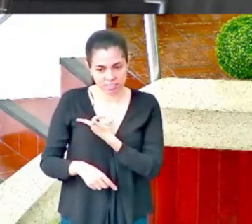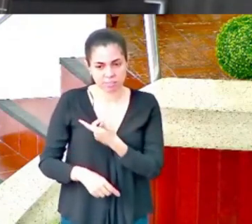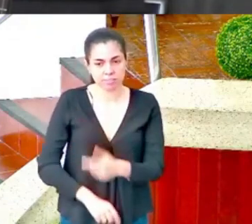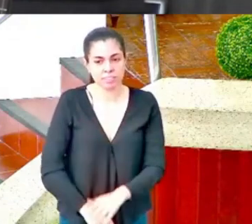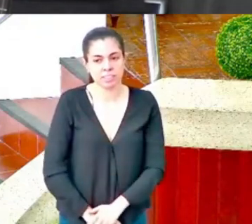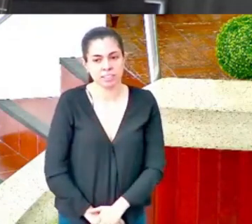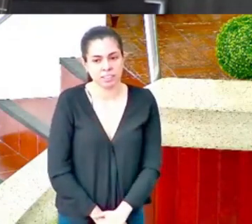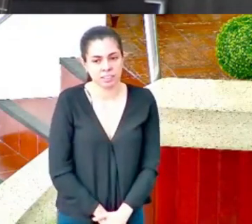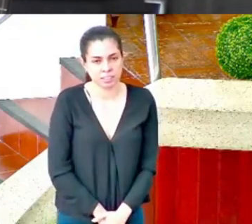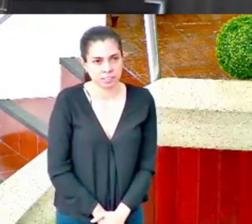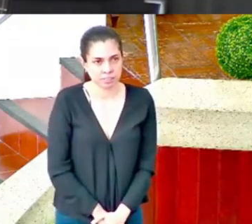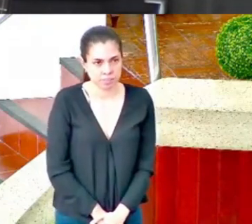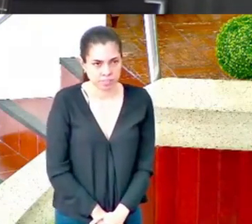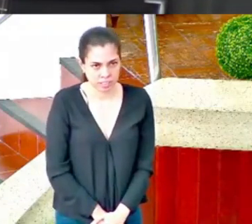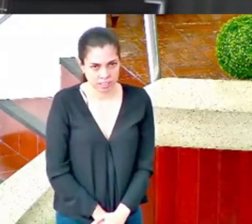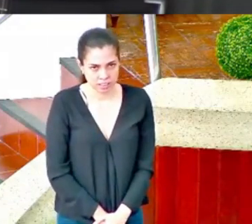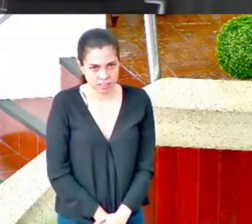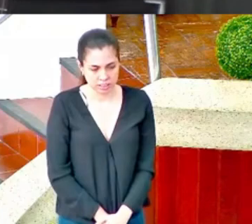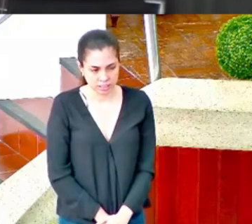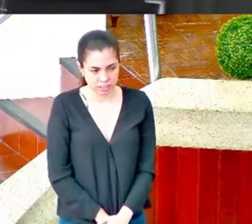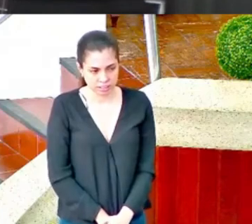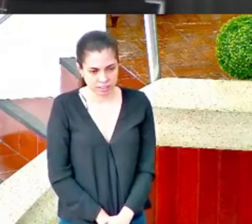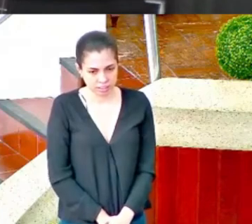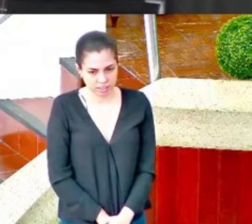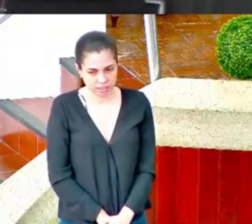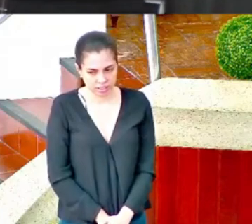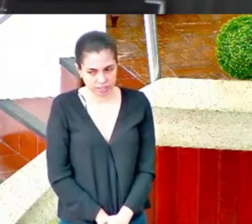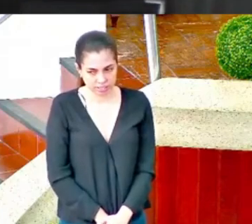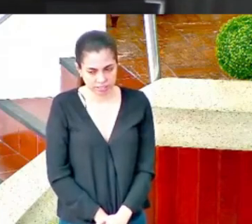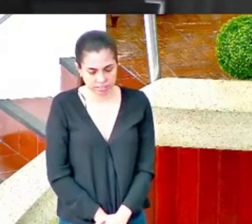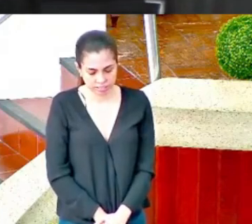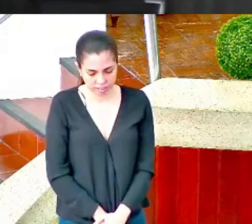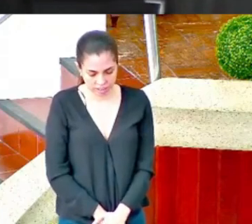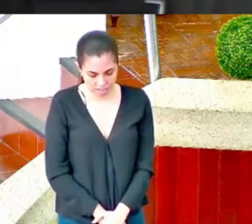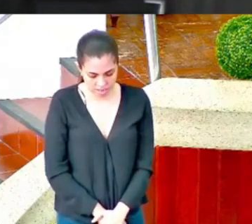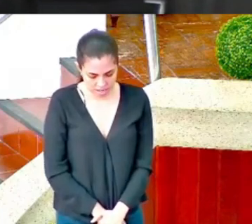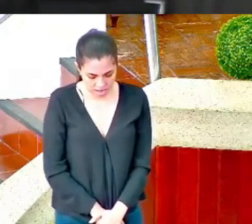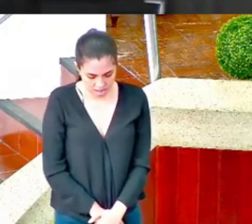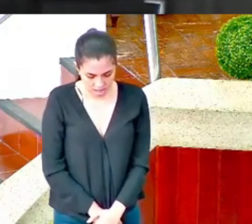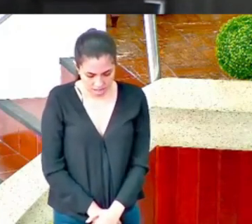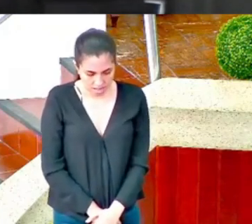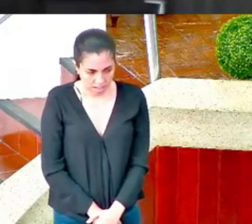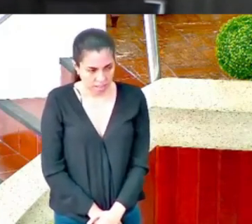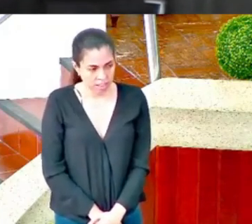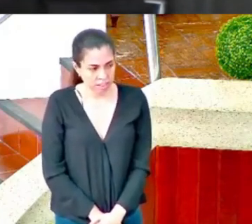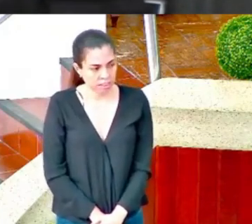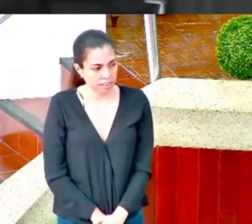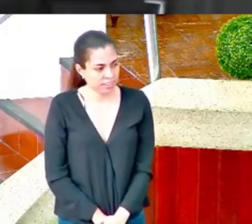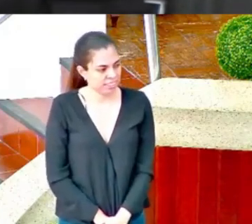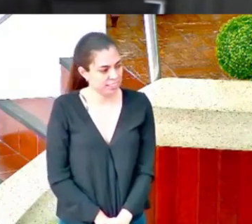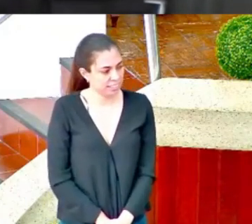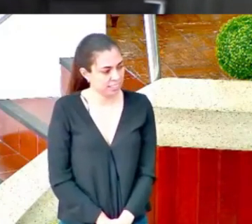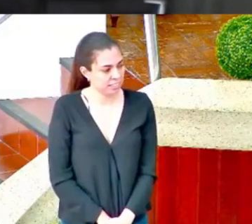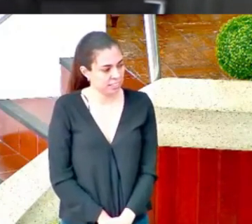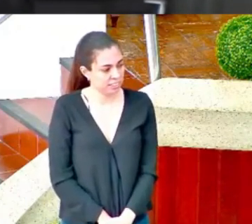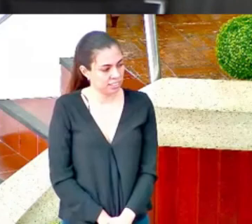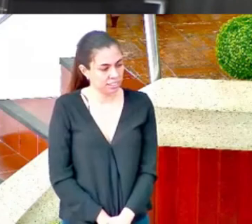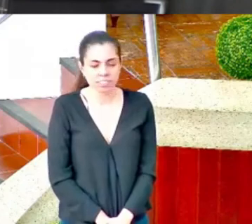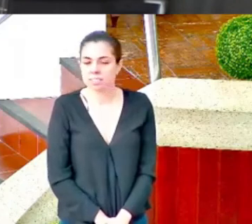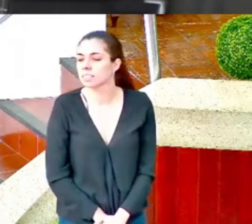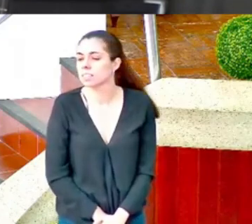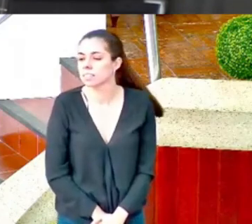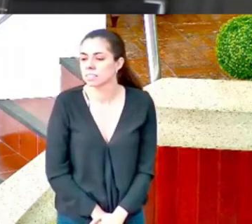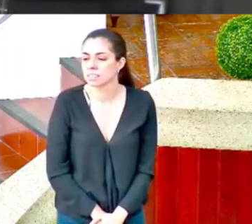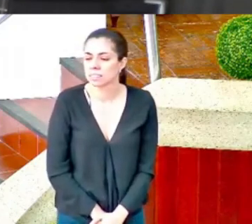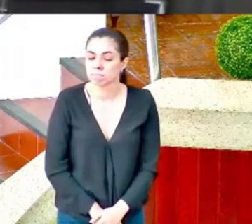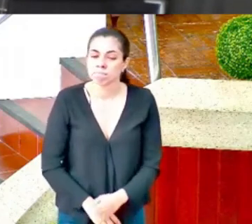sendo feito por Deus. Então não se assuste de estar diante de Deus. Você é trazido como um